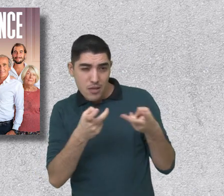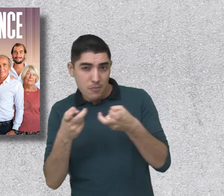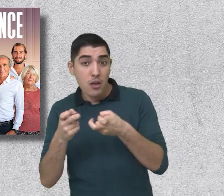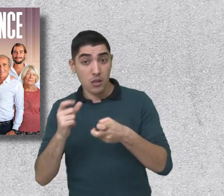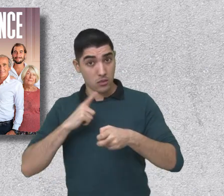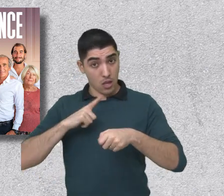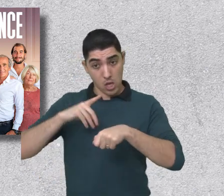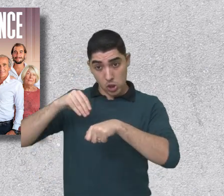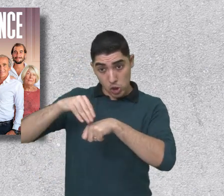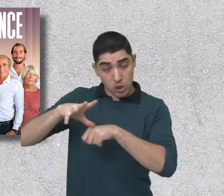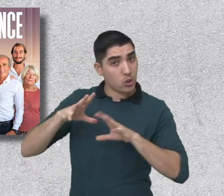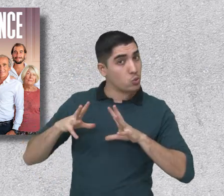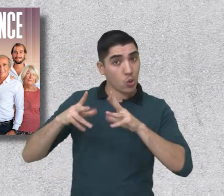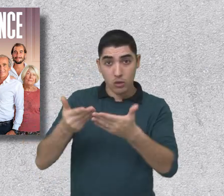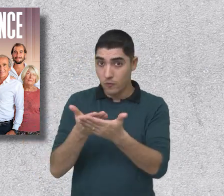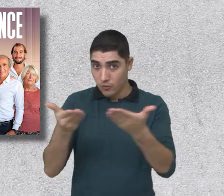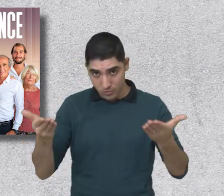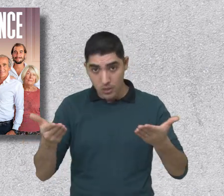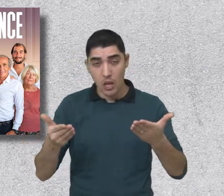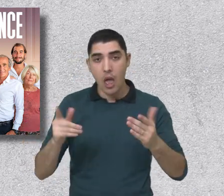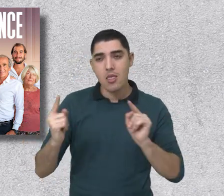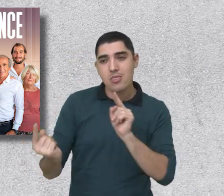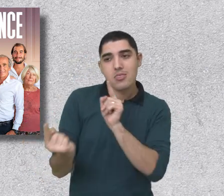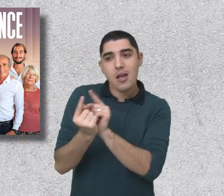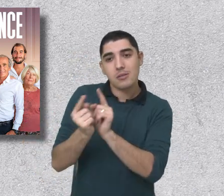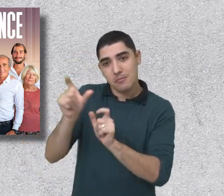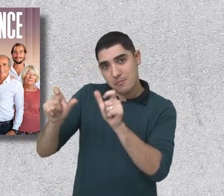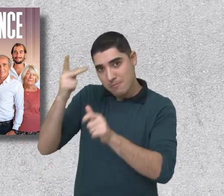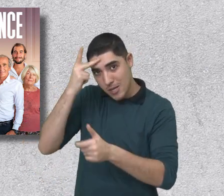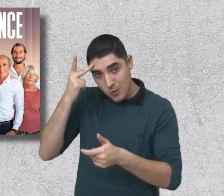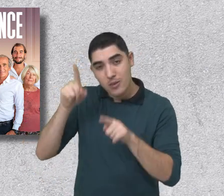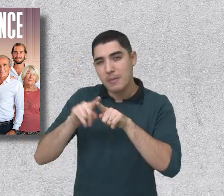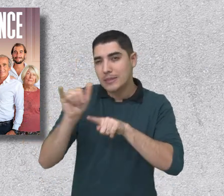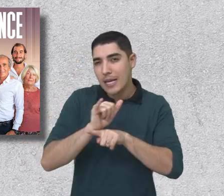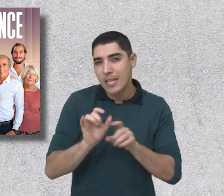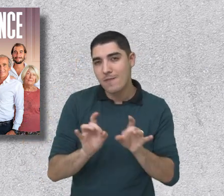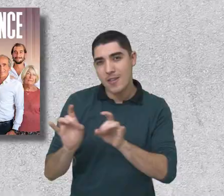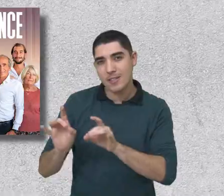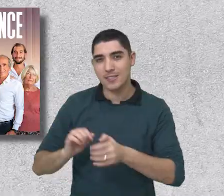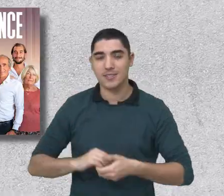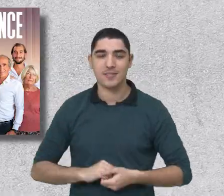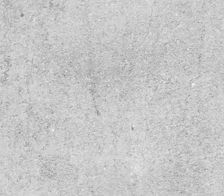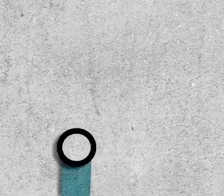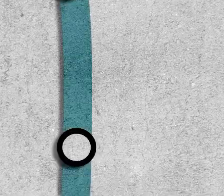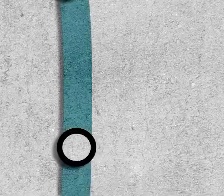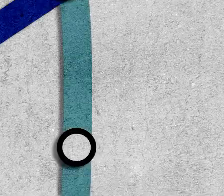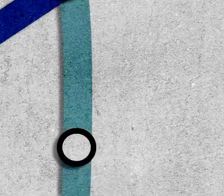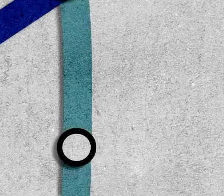acabar vendo que algumas dicas são para todos. Lidar com atendimento de pessoas e técnicas